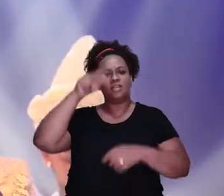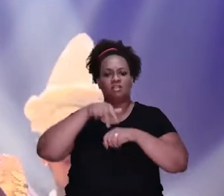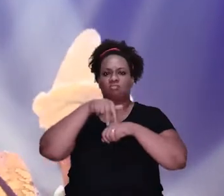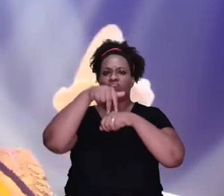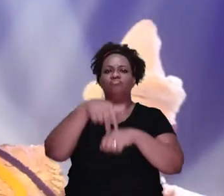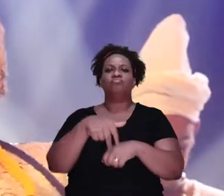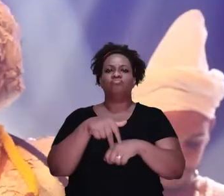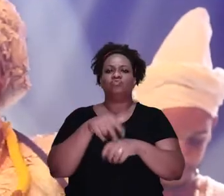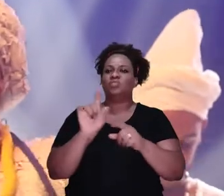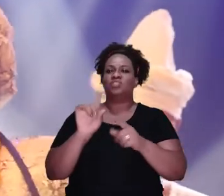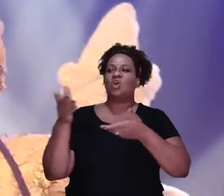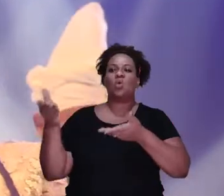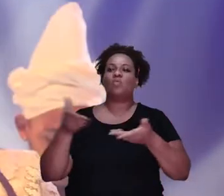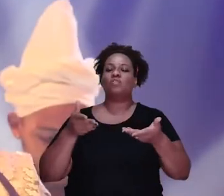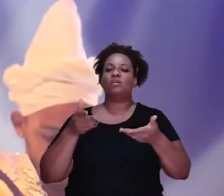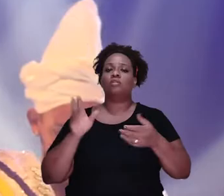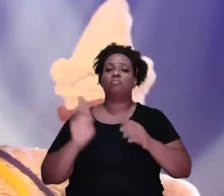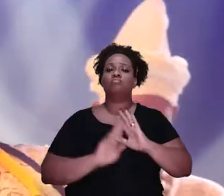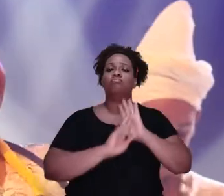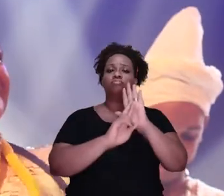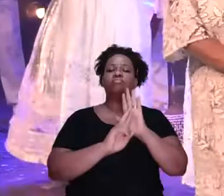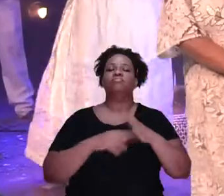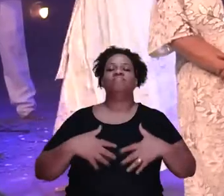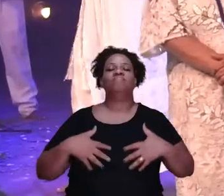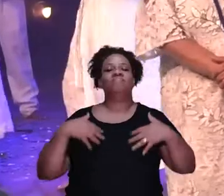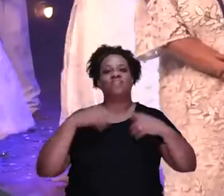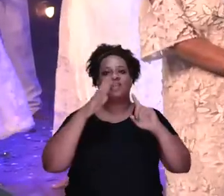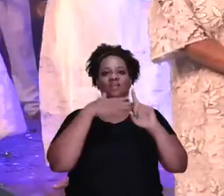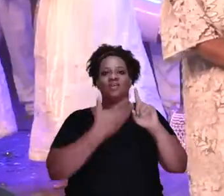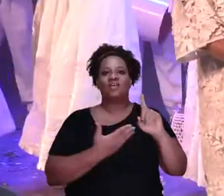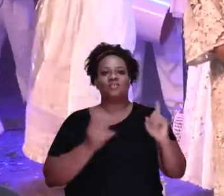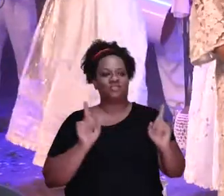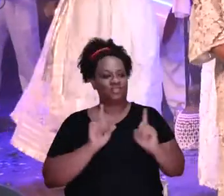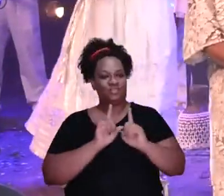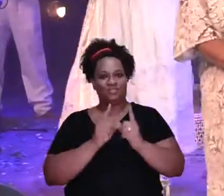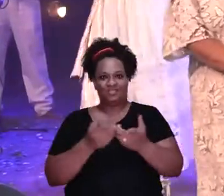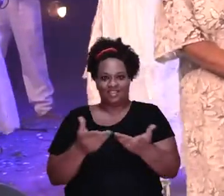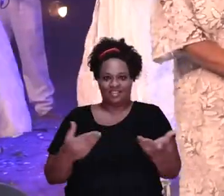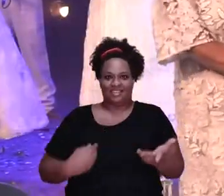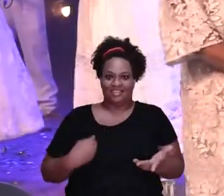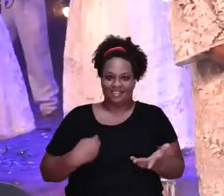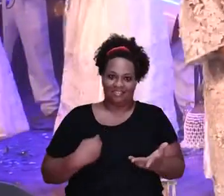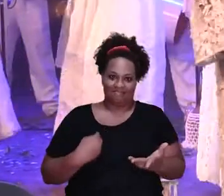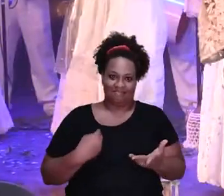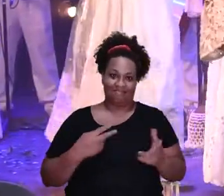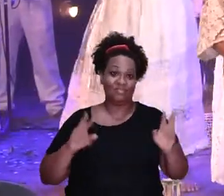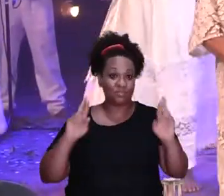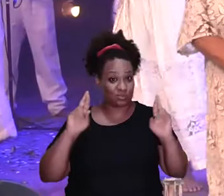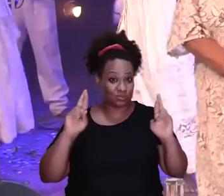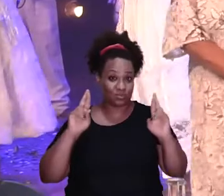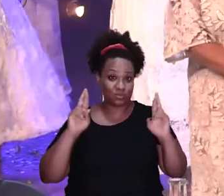mulheres empresas como protagonistas e não só como convidadas é uma honra Verde sarcoma e saiu e ela abrir Whatsapp